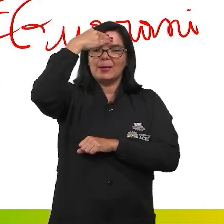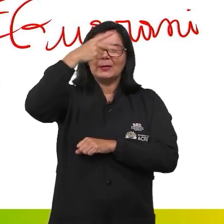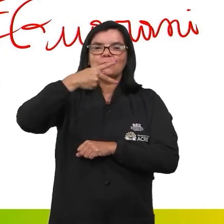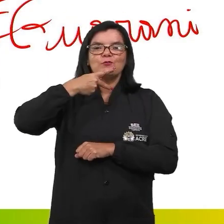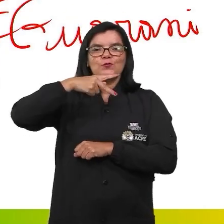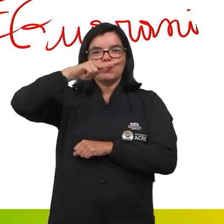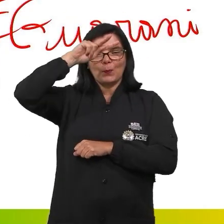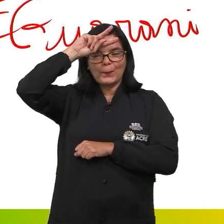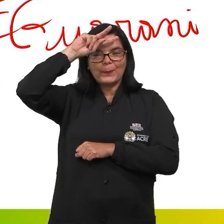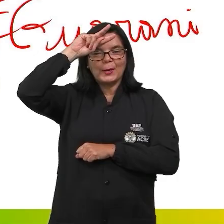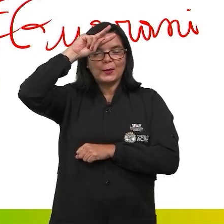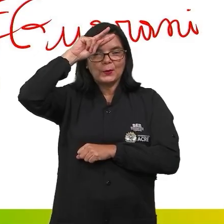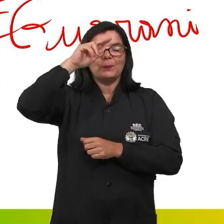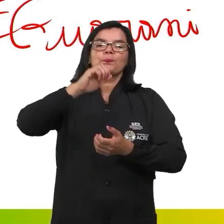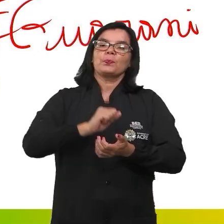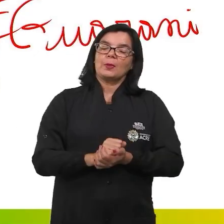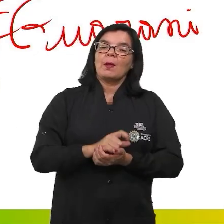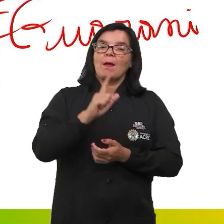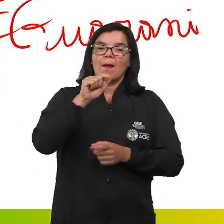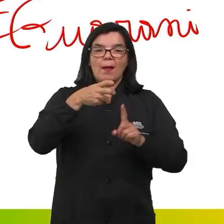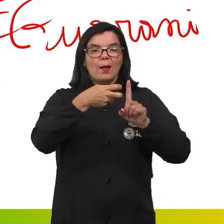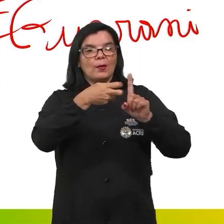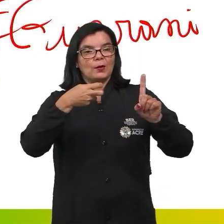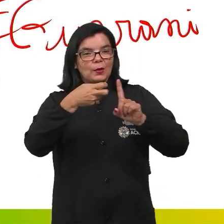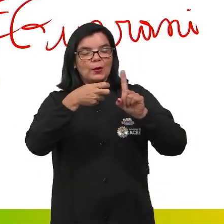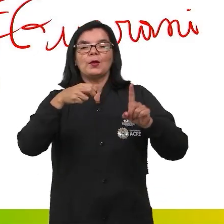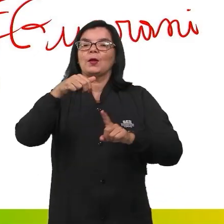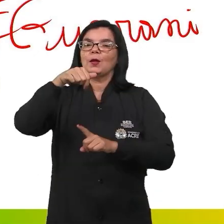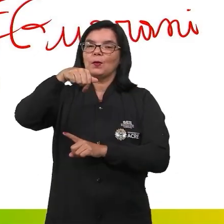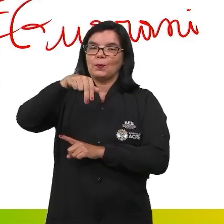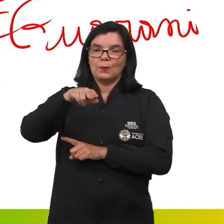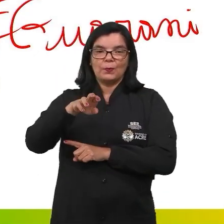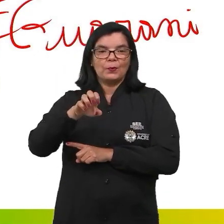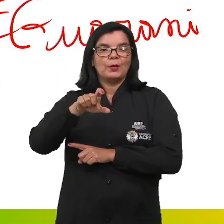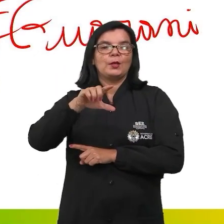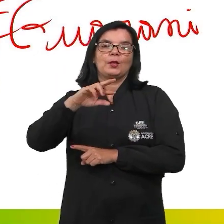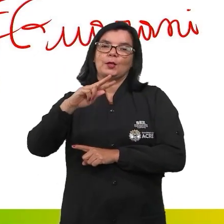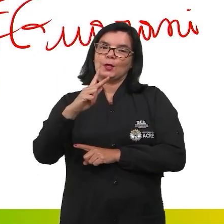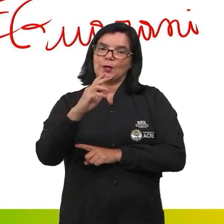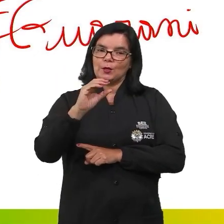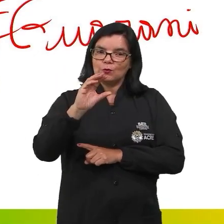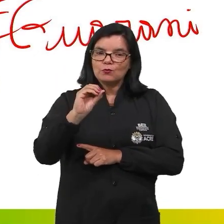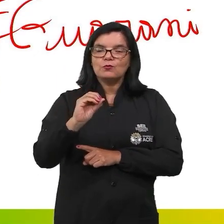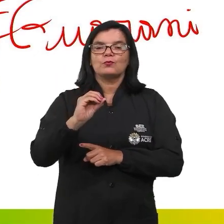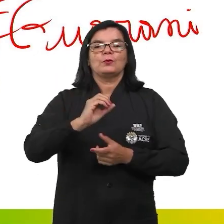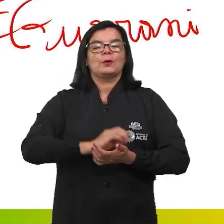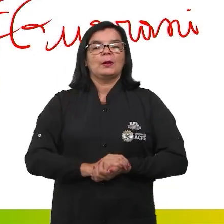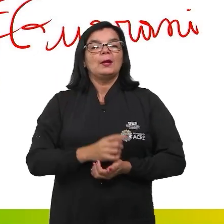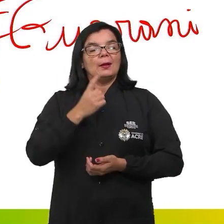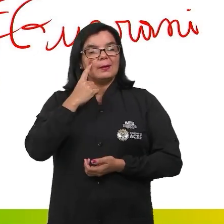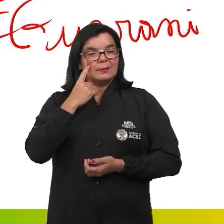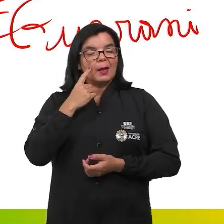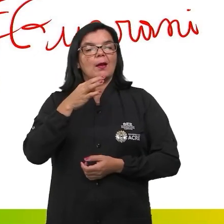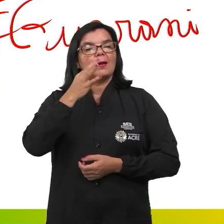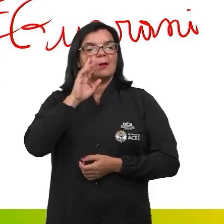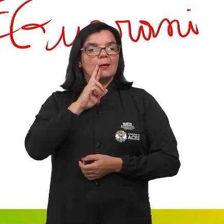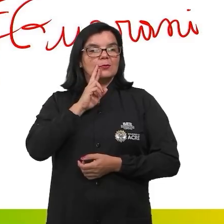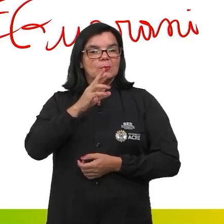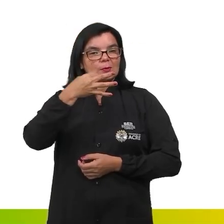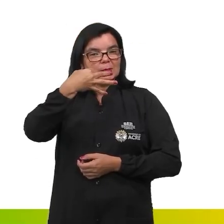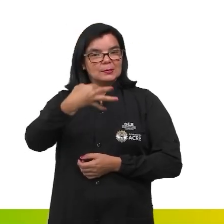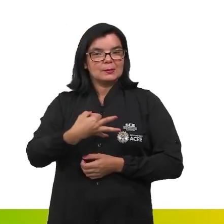O quechua é a língua indígena reconhecida no Peru, tá? Então, a alternativa correta, a letra